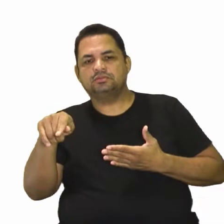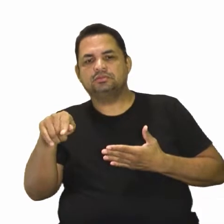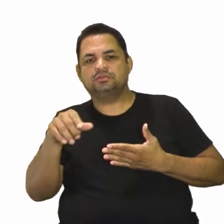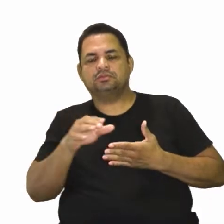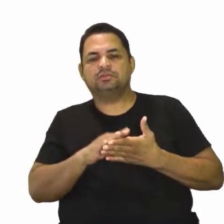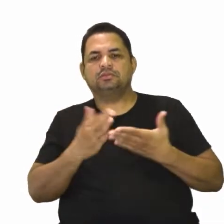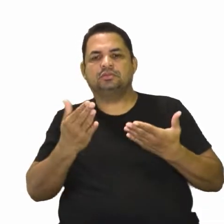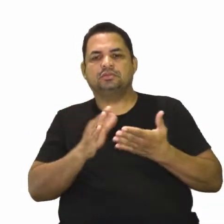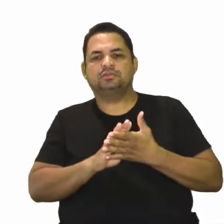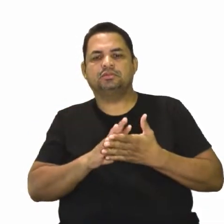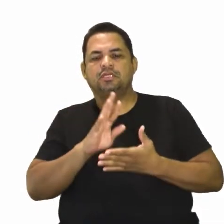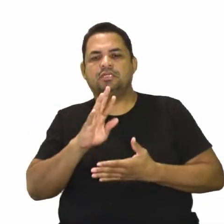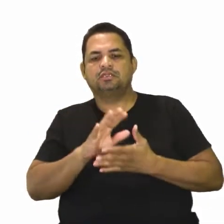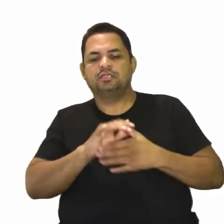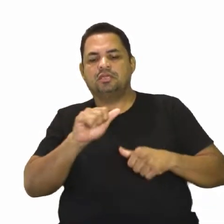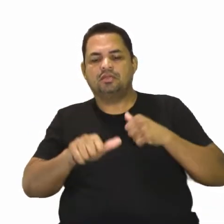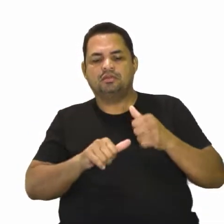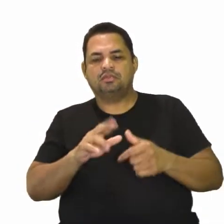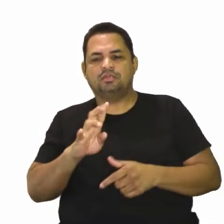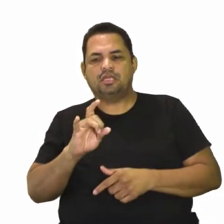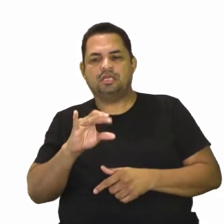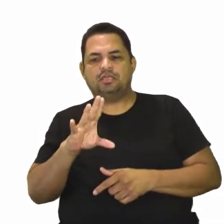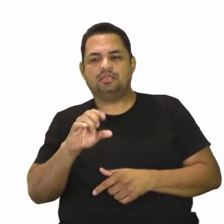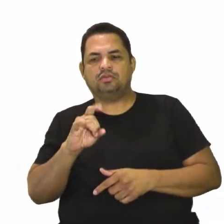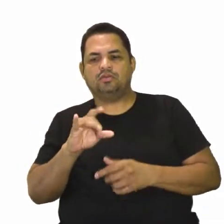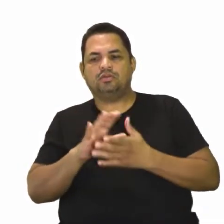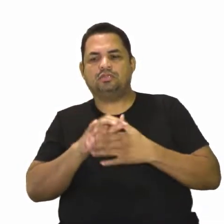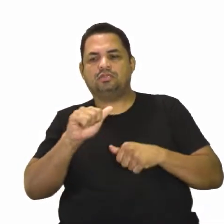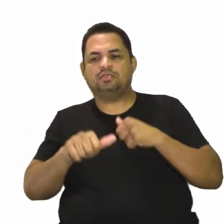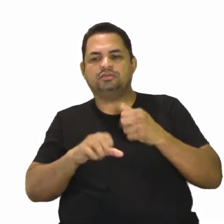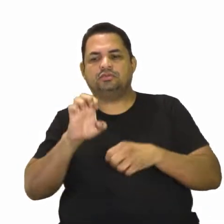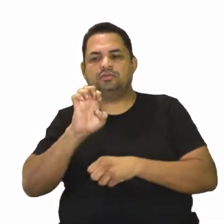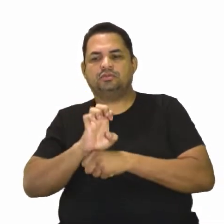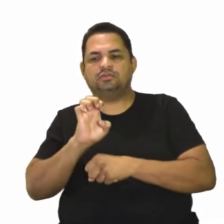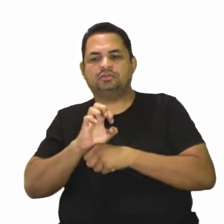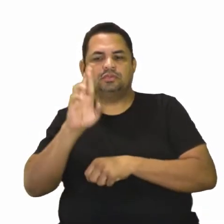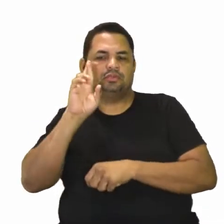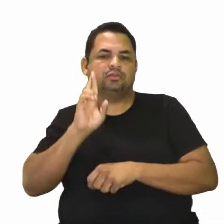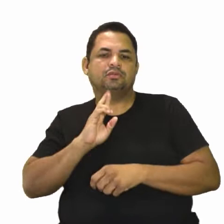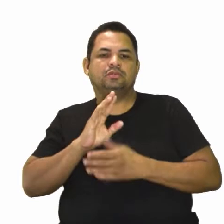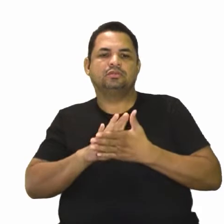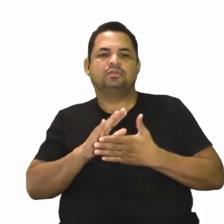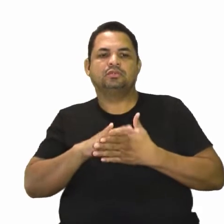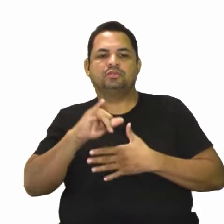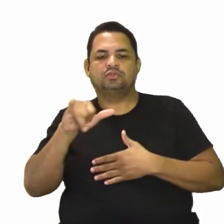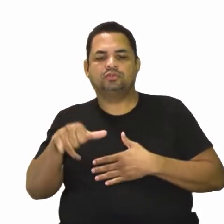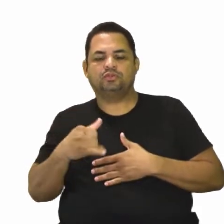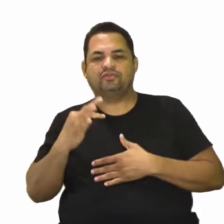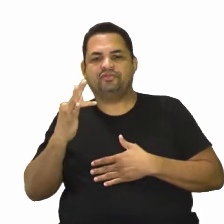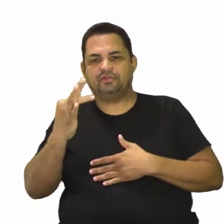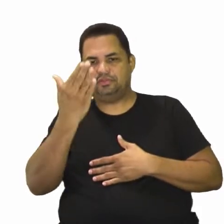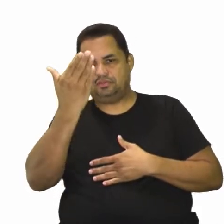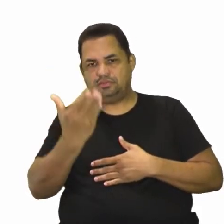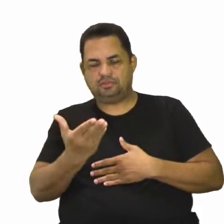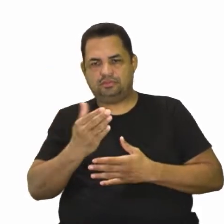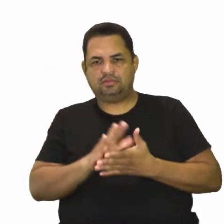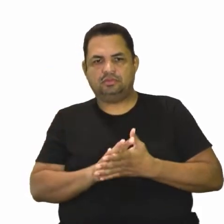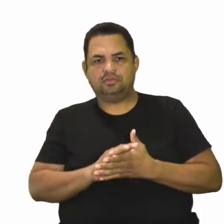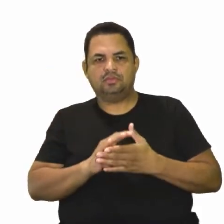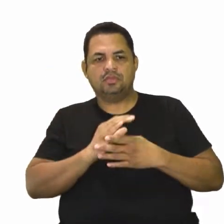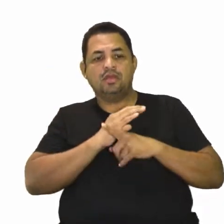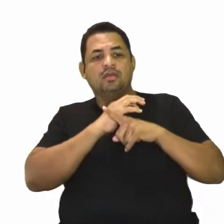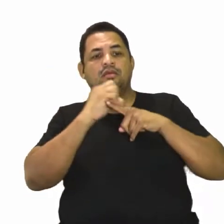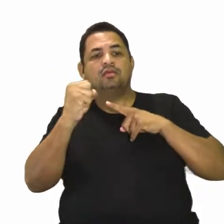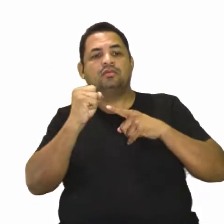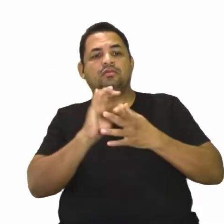Saímos de ser território federal de Rondônia e nos transformamos em estado de Rondônia. É no governo de João Batista Figueiredo. A vitória do